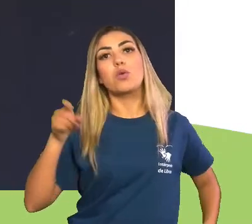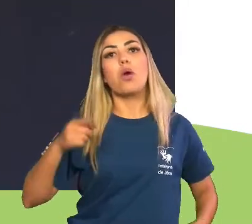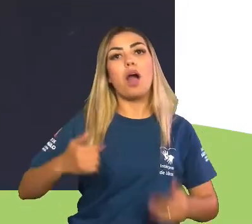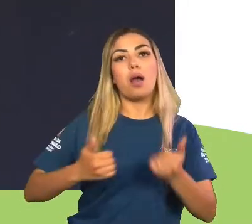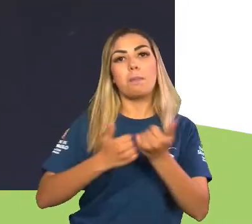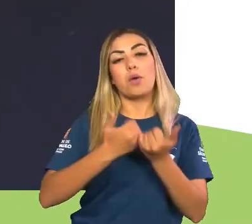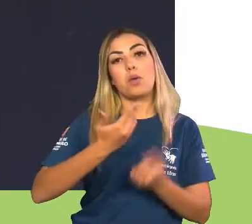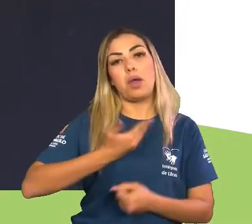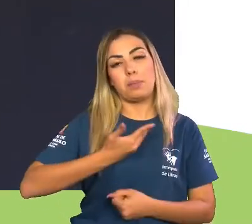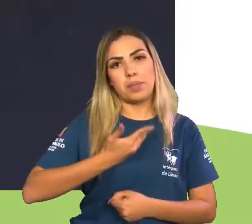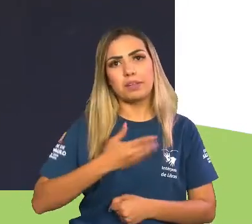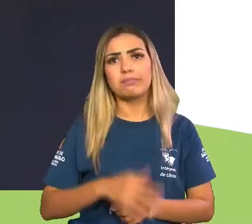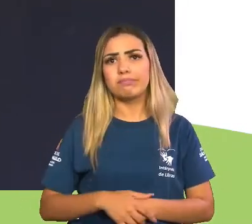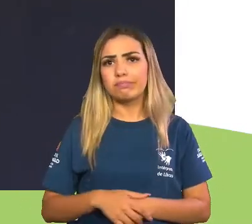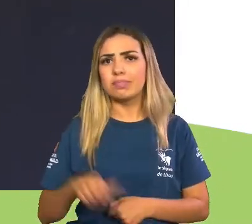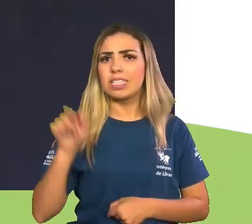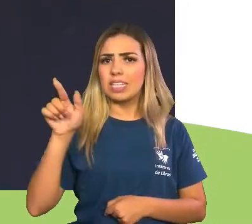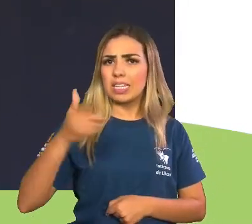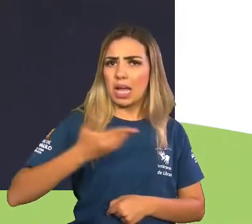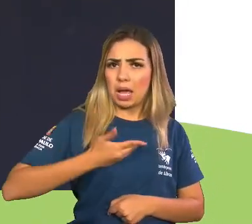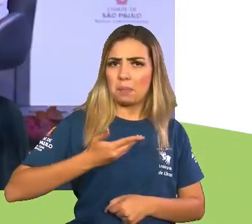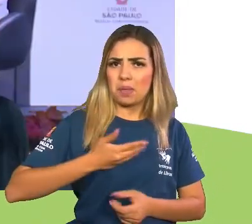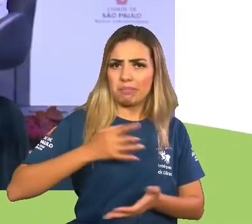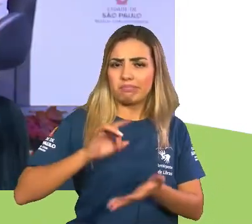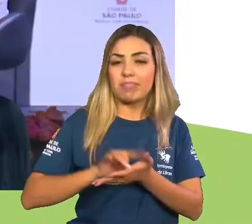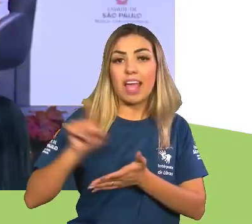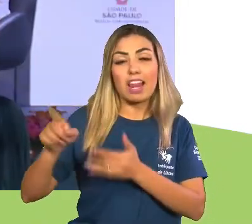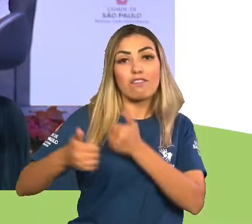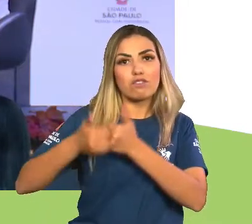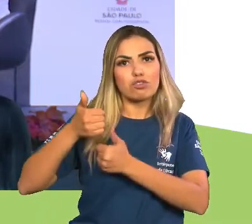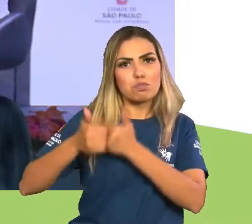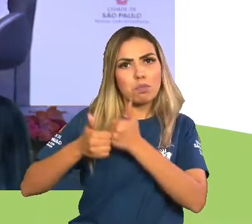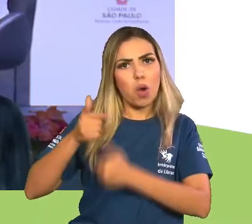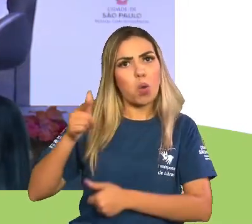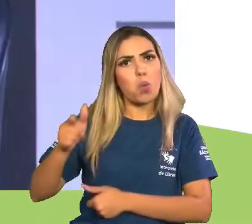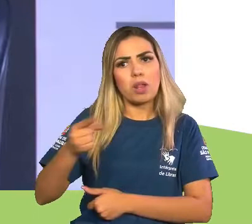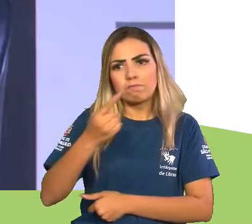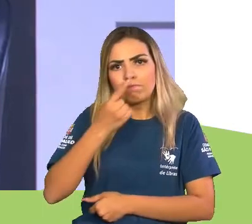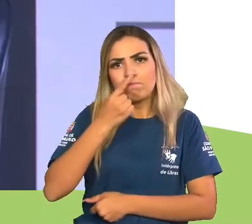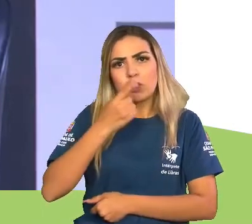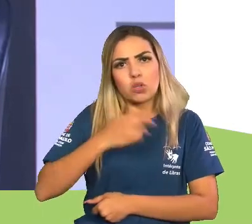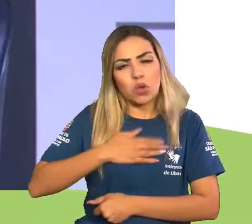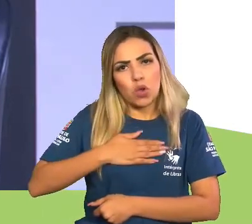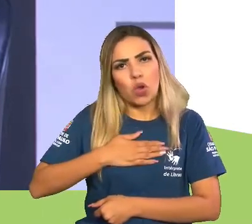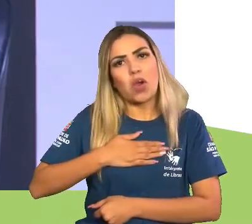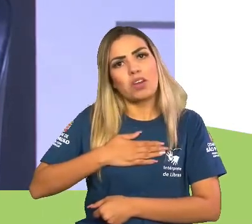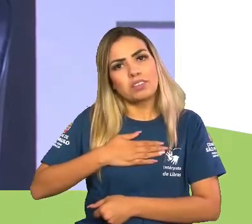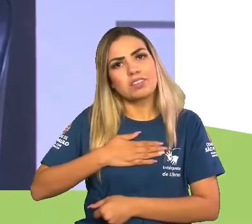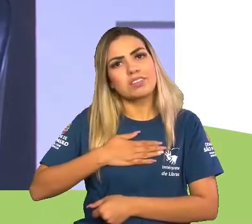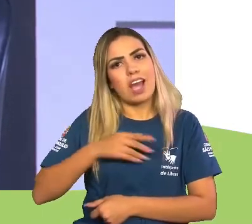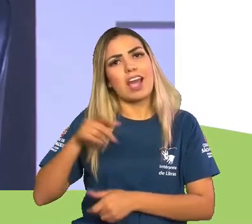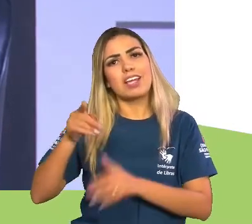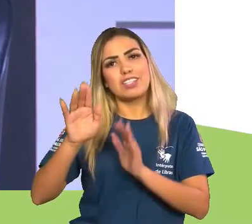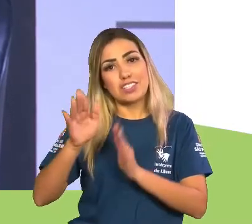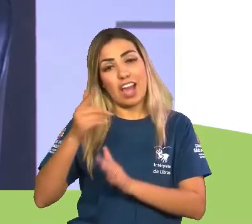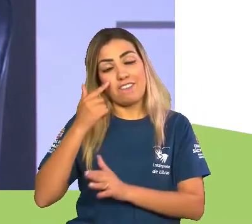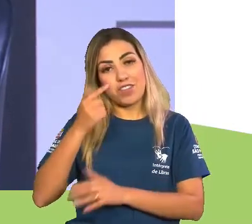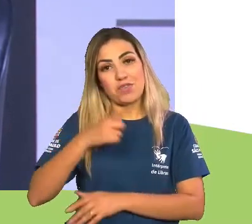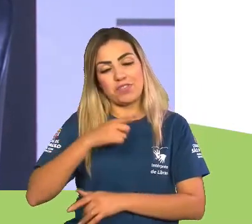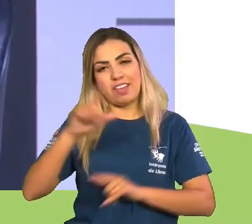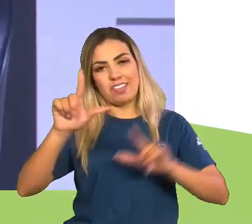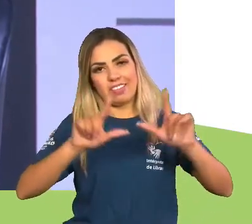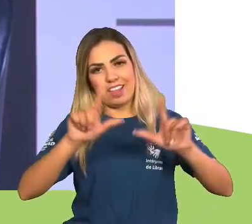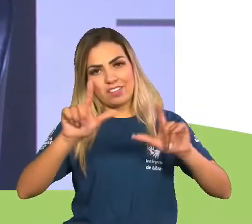já, Nicolas, né, Carlinhos? Sim, é um grande amigo meu. Ele gosta muito de futebol e curtiu o nosso The Voice Kids. E